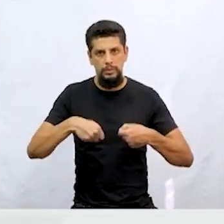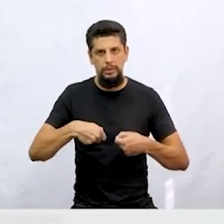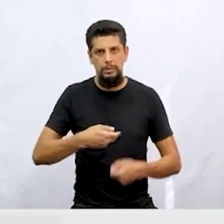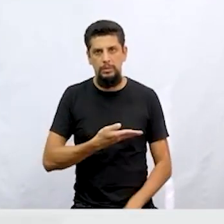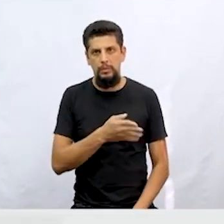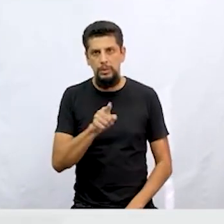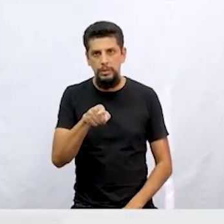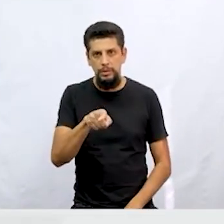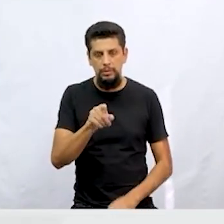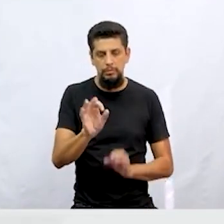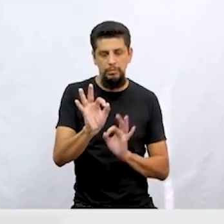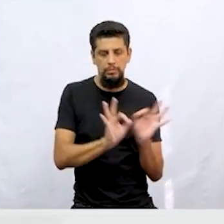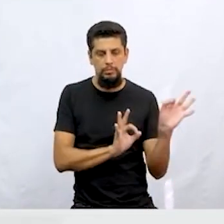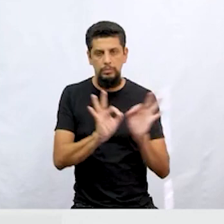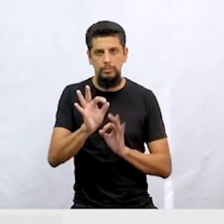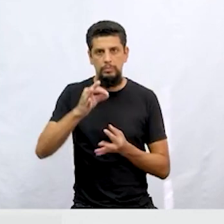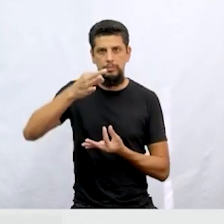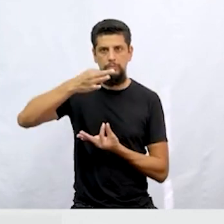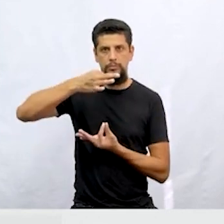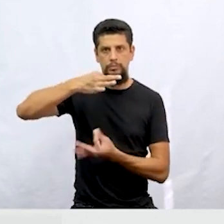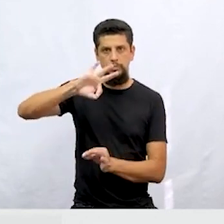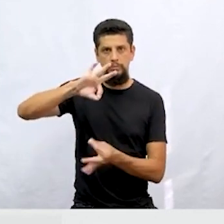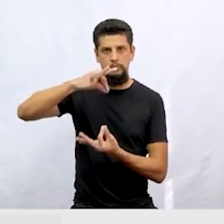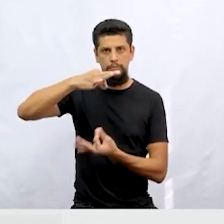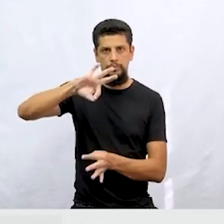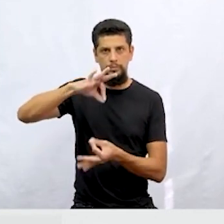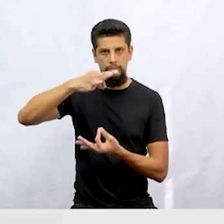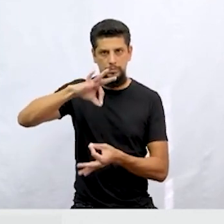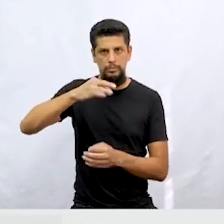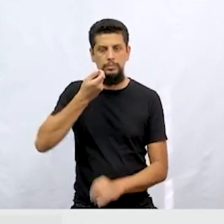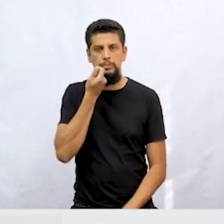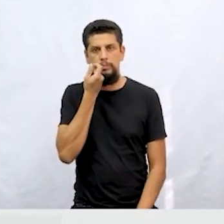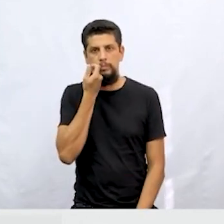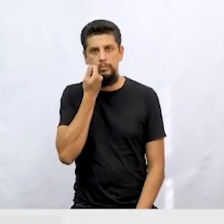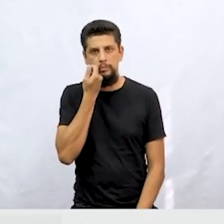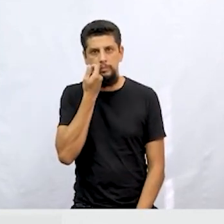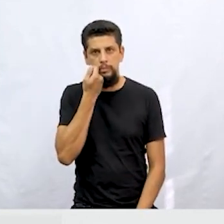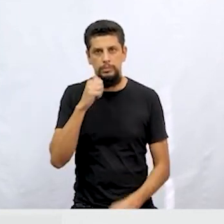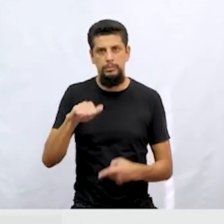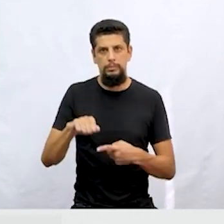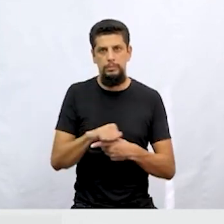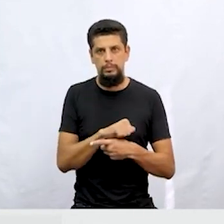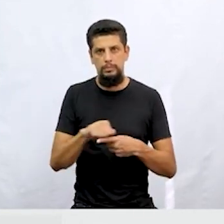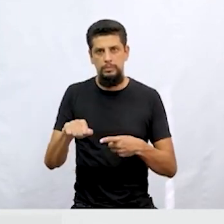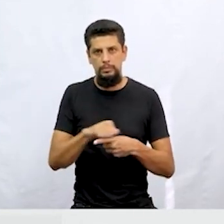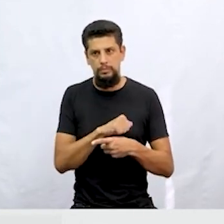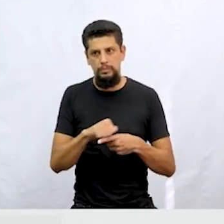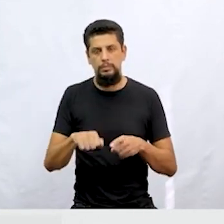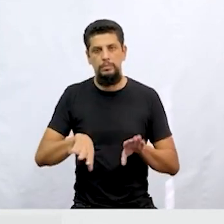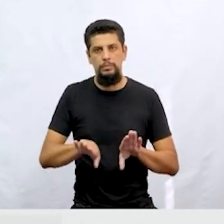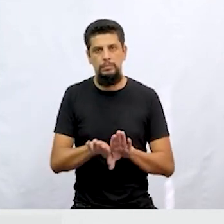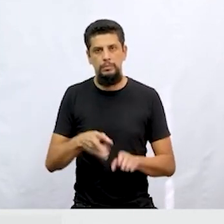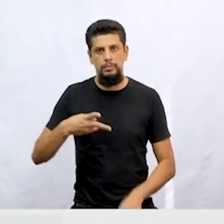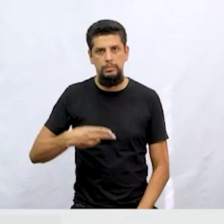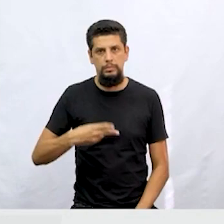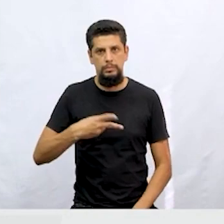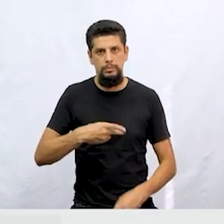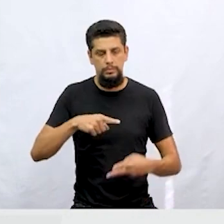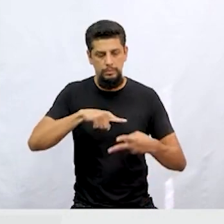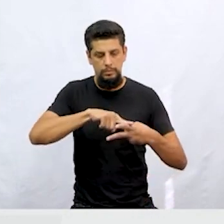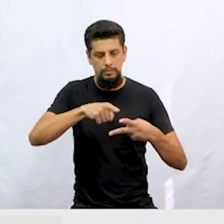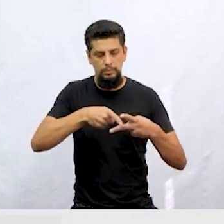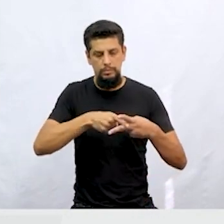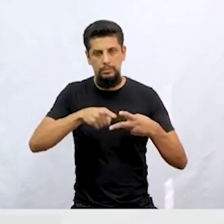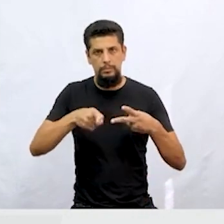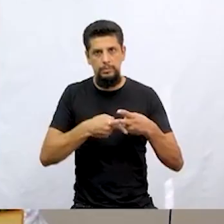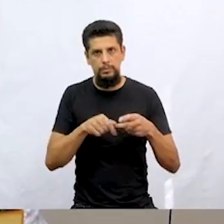que vocês organizem folha sulfite, o lápis, a borracha e uma tesoura sem ponta, porque nós